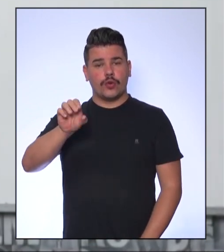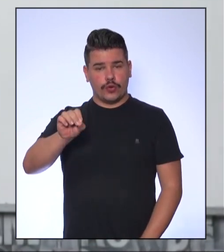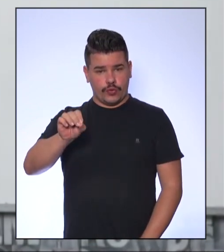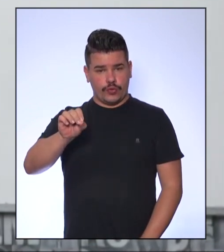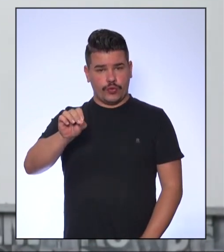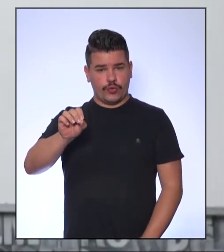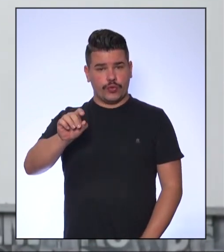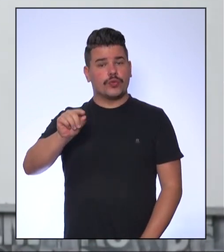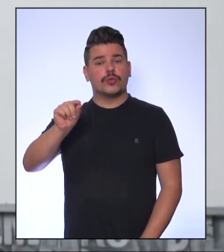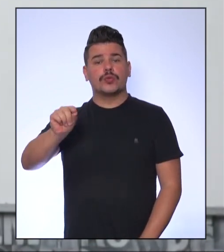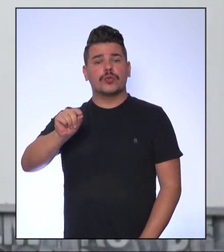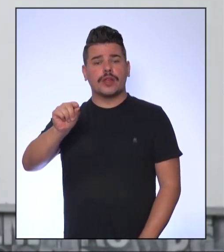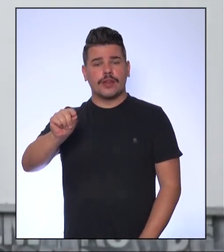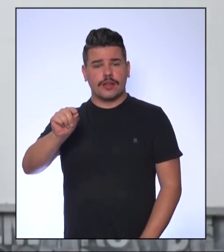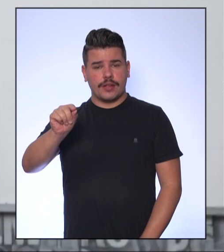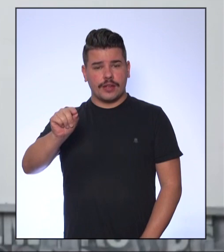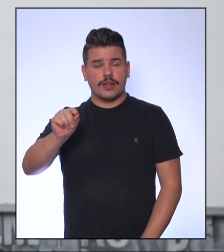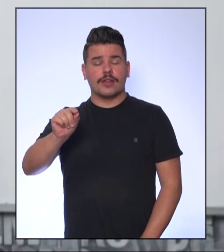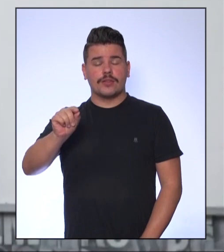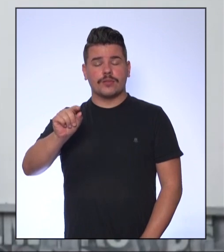da